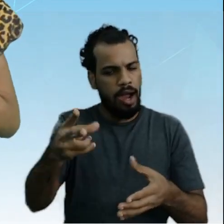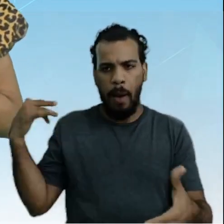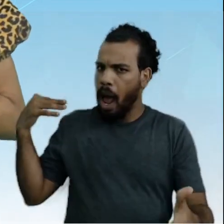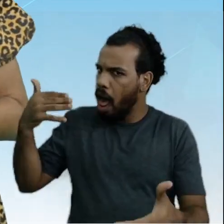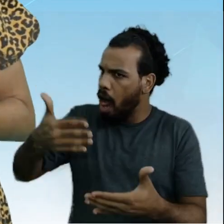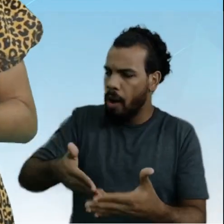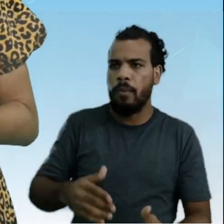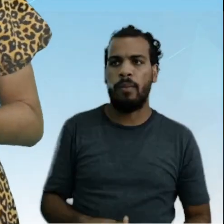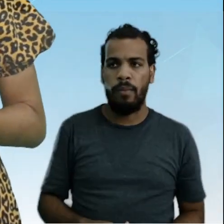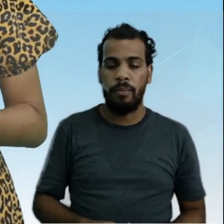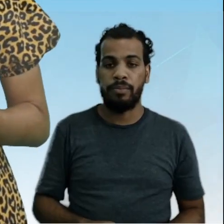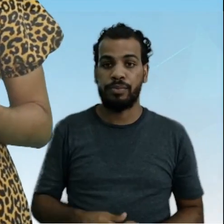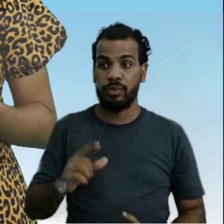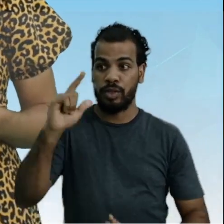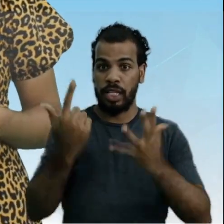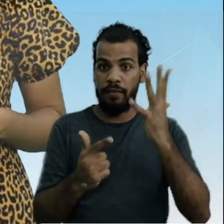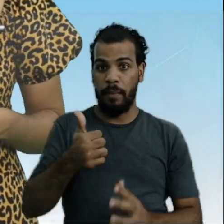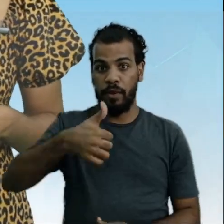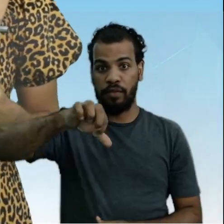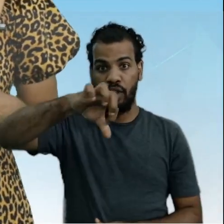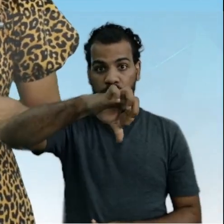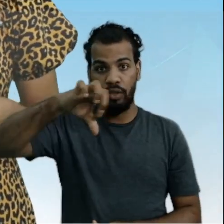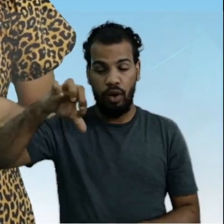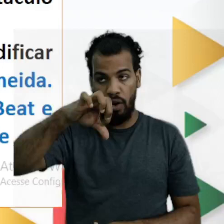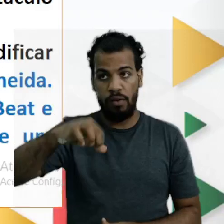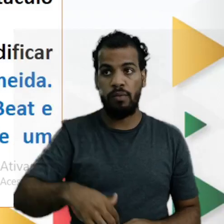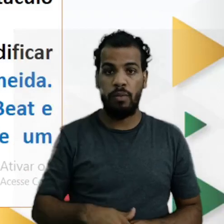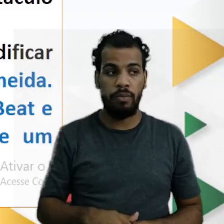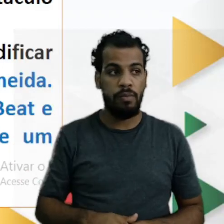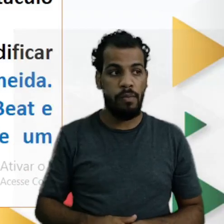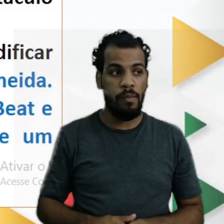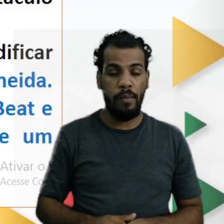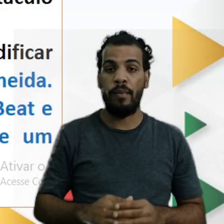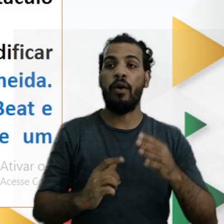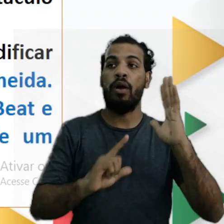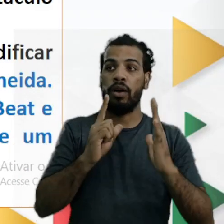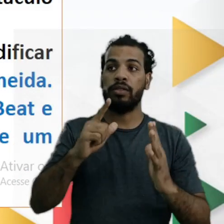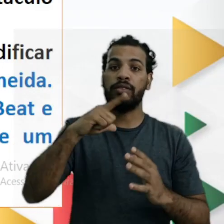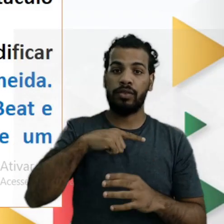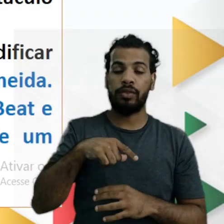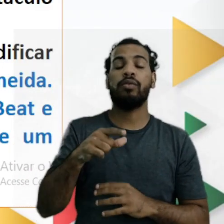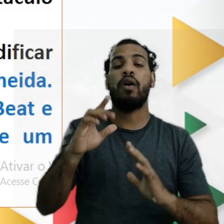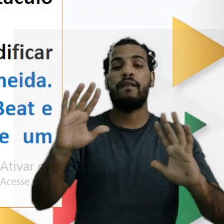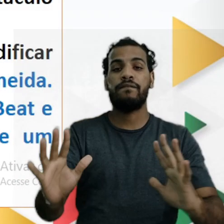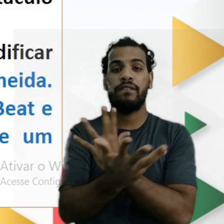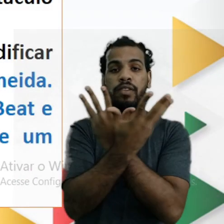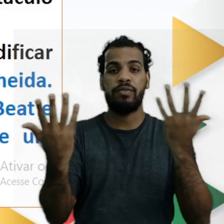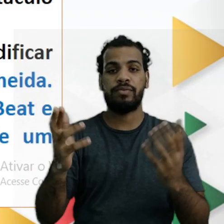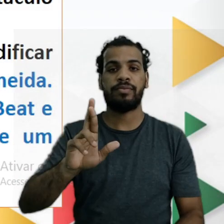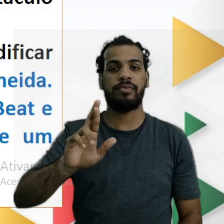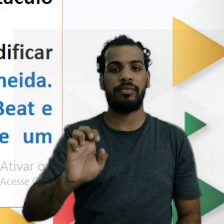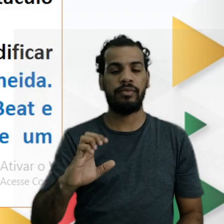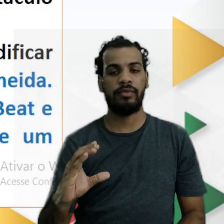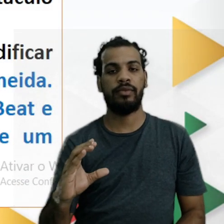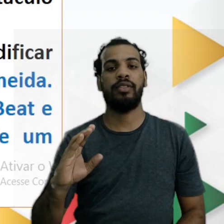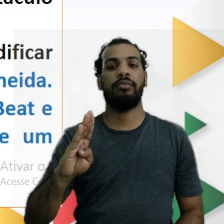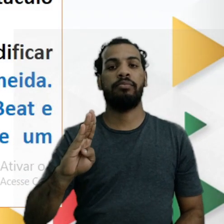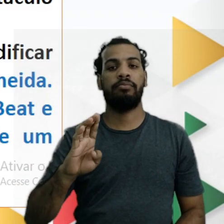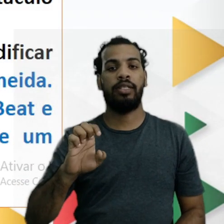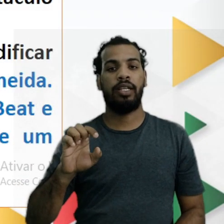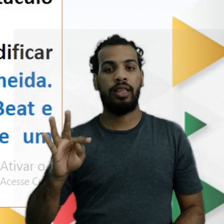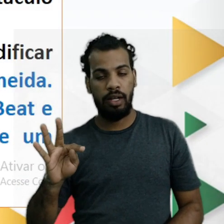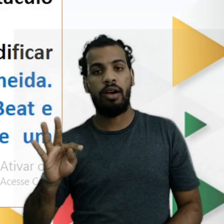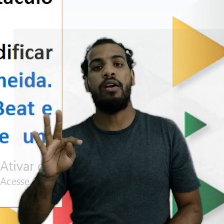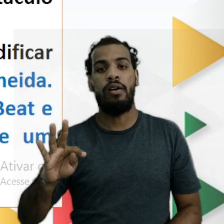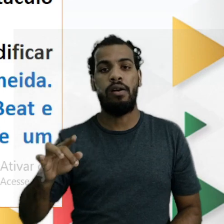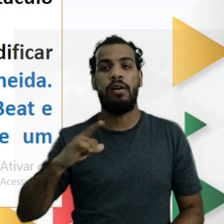E no Carnaval de 1999, o Cordel se apresenta no Festival Rec Beat e o que era apenas uma peça teatral ganha